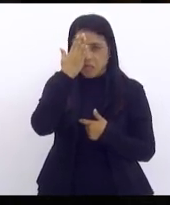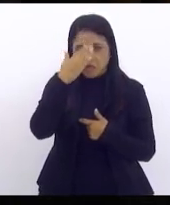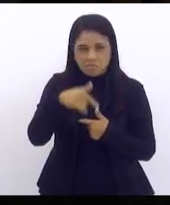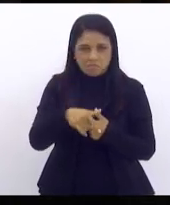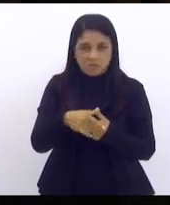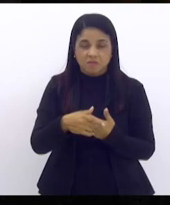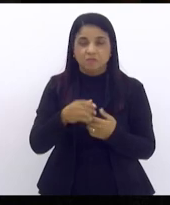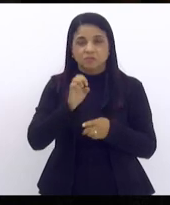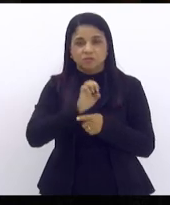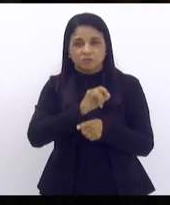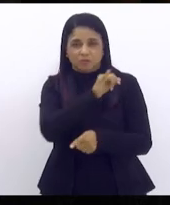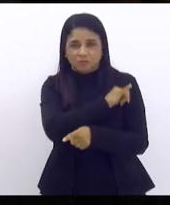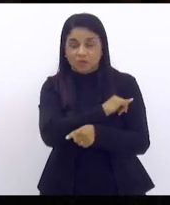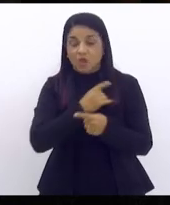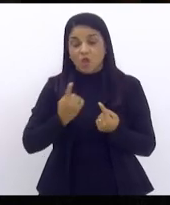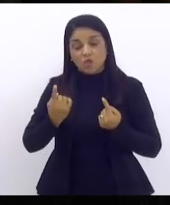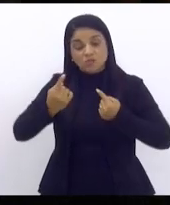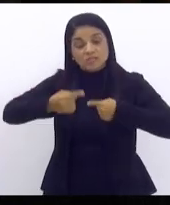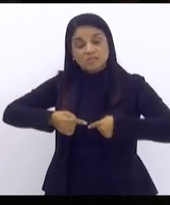faço um desafio à senhora.